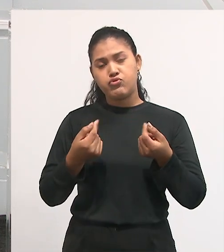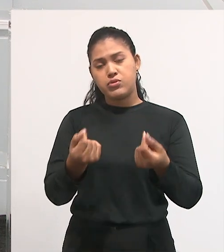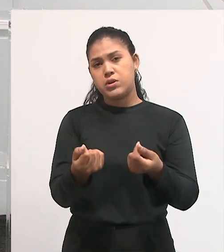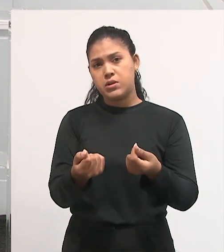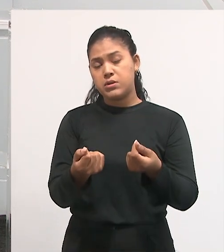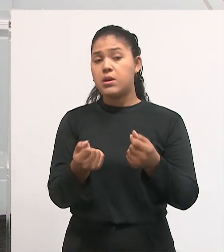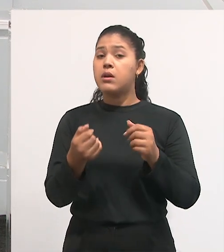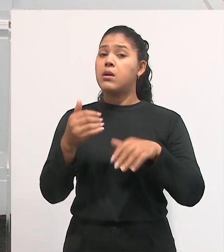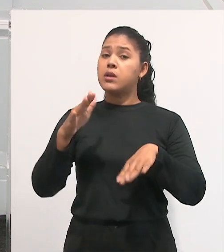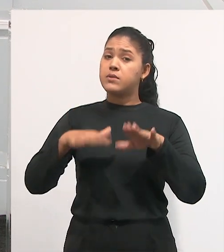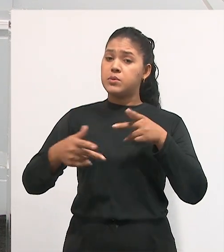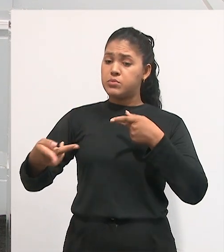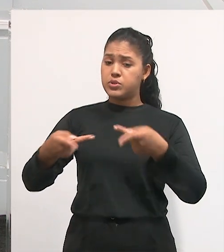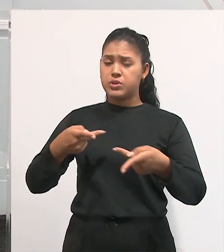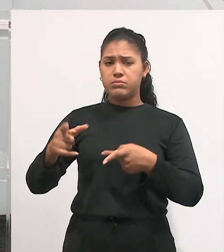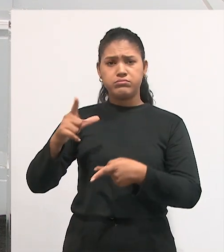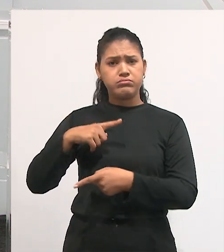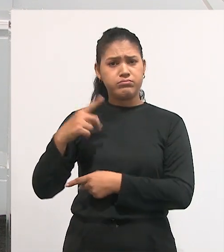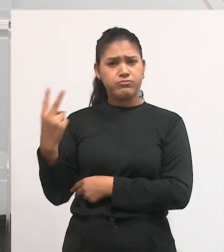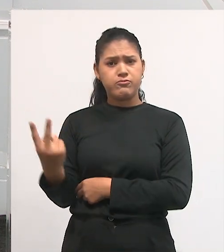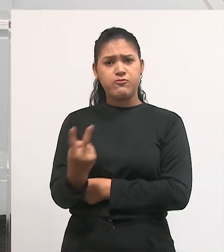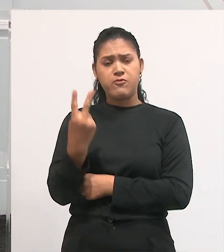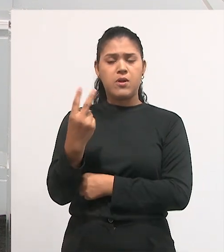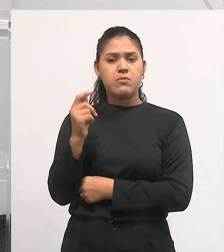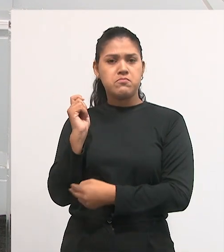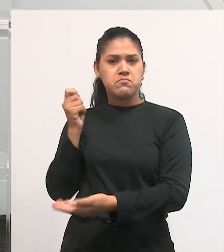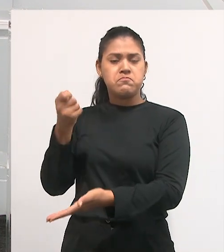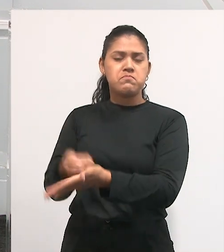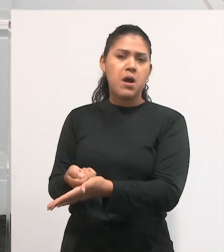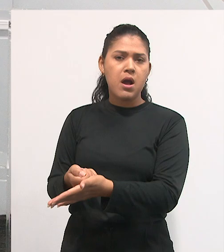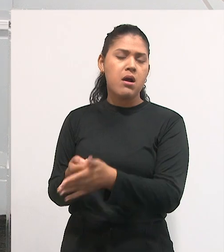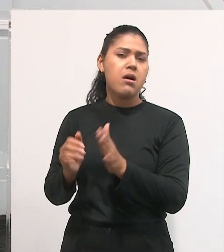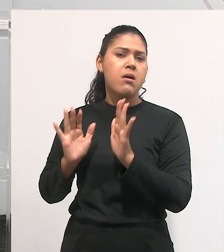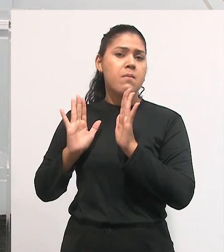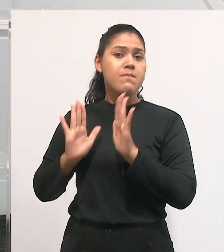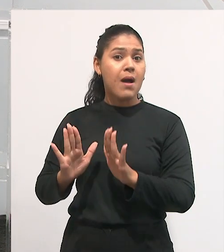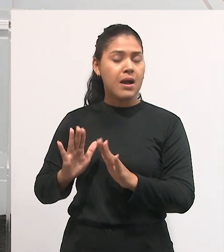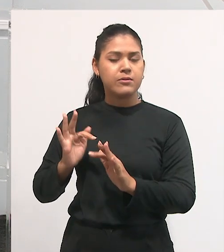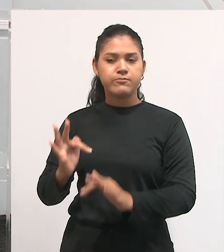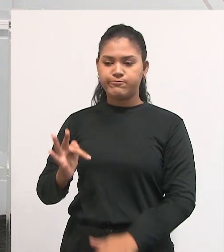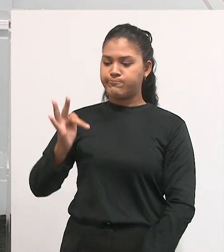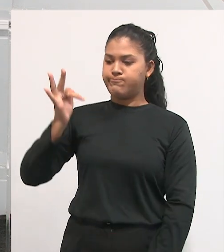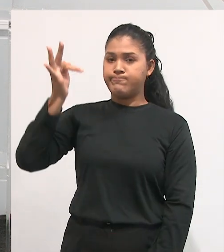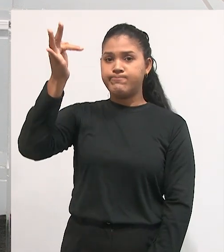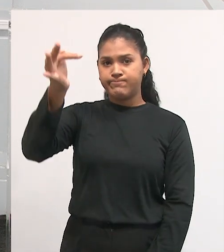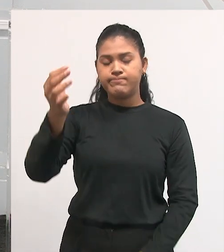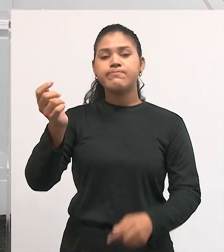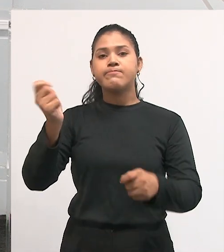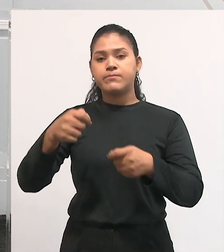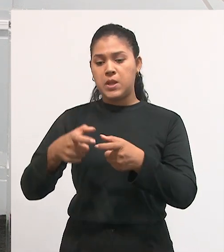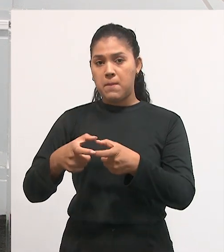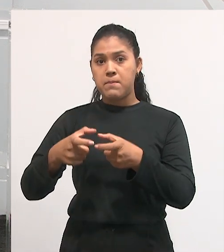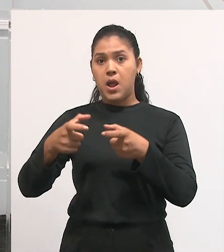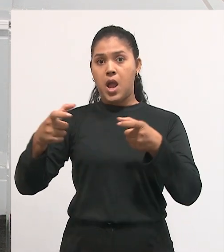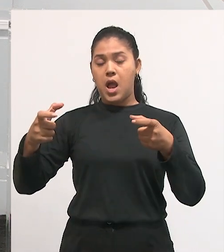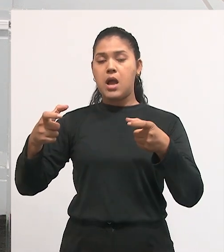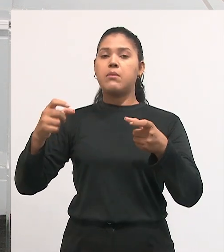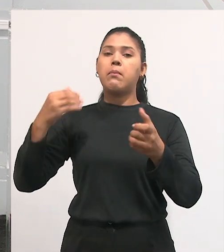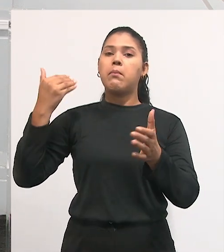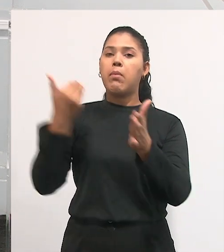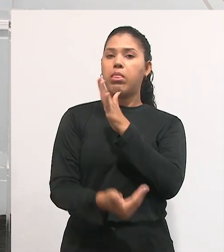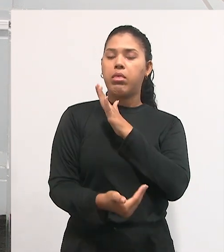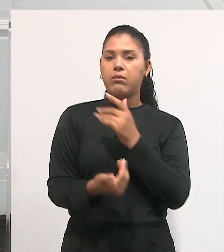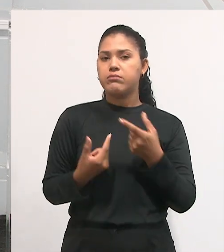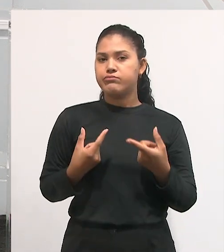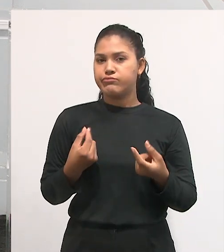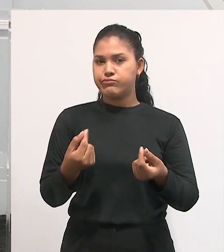vezes ele tem um valor aparentemente baixo, ele pode acarretar em um grande prejuízo